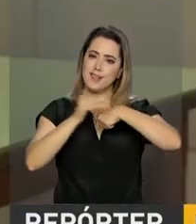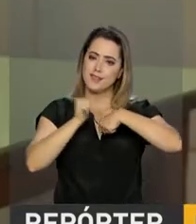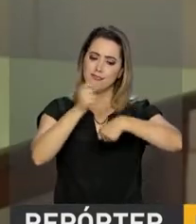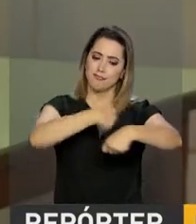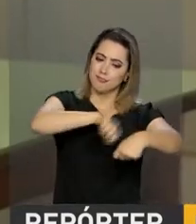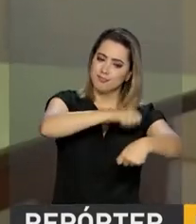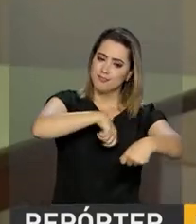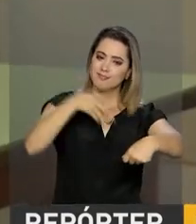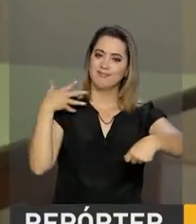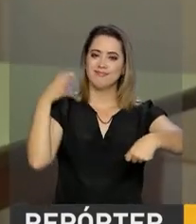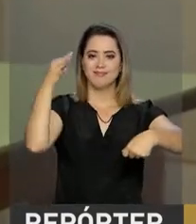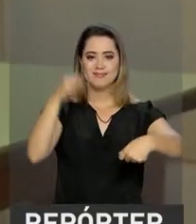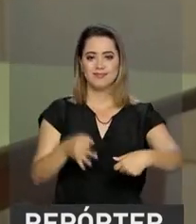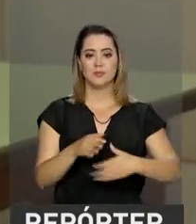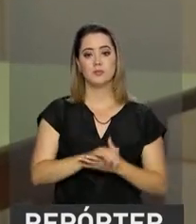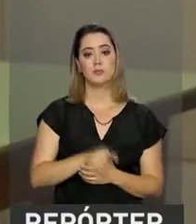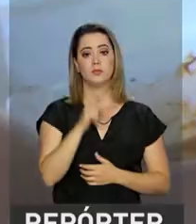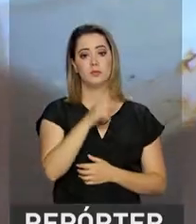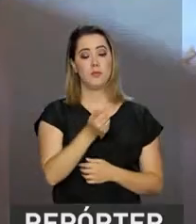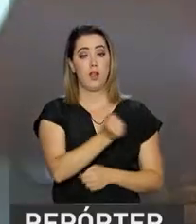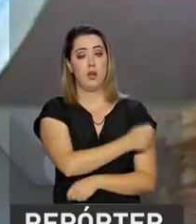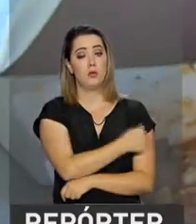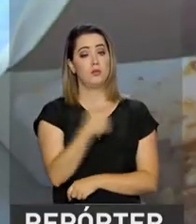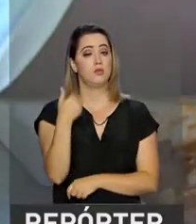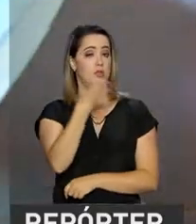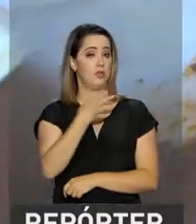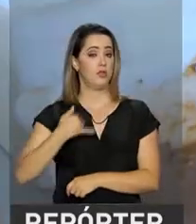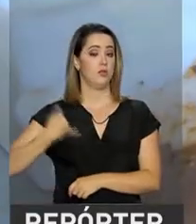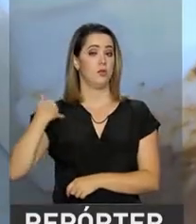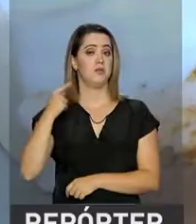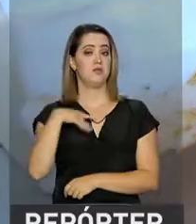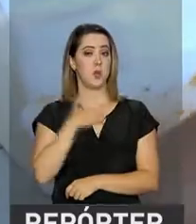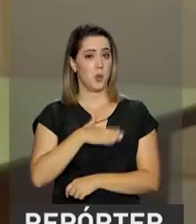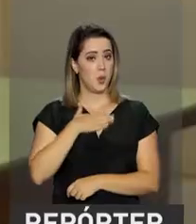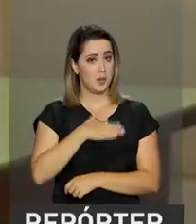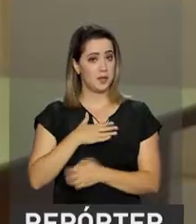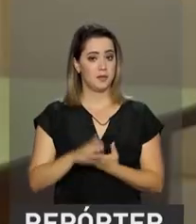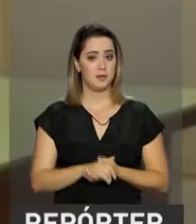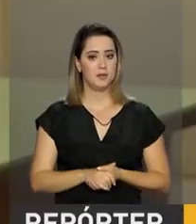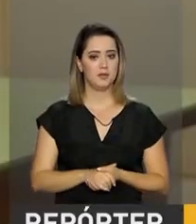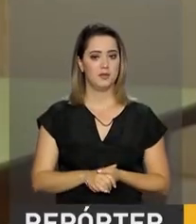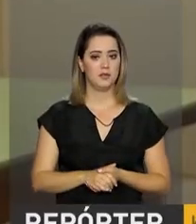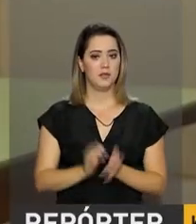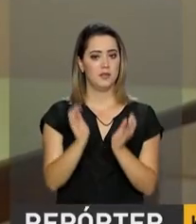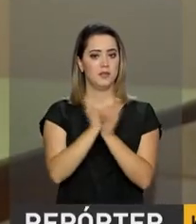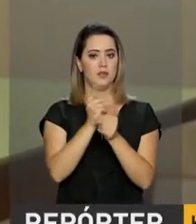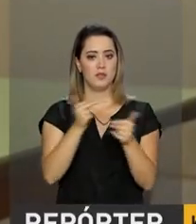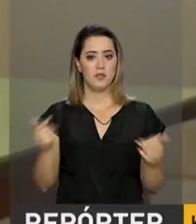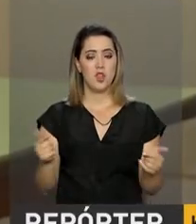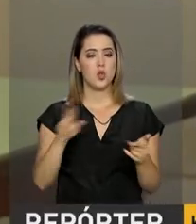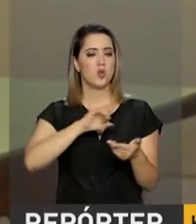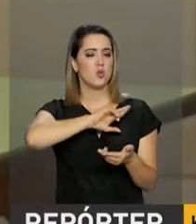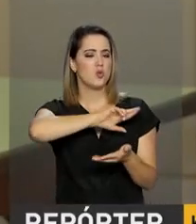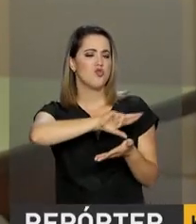fazer essa estudante de 14 anos aprova o cardápio da escola legume verdura